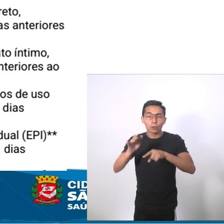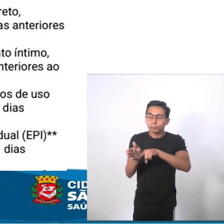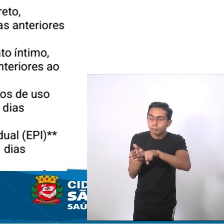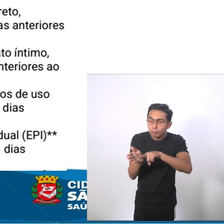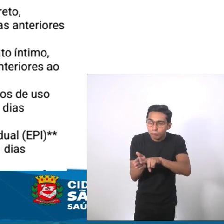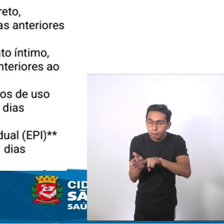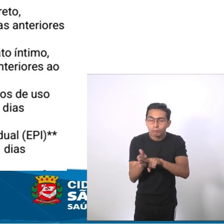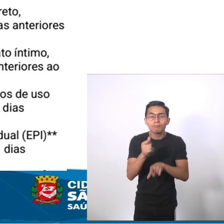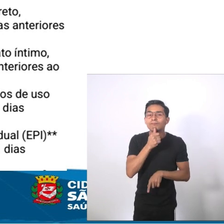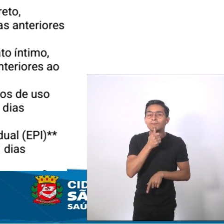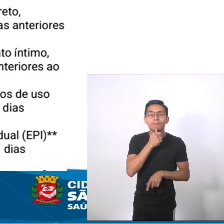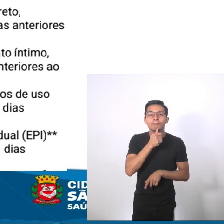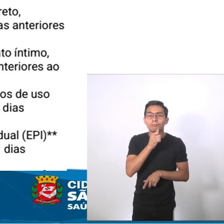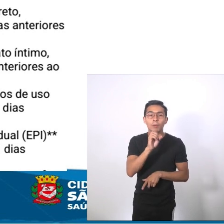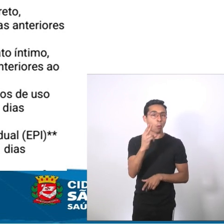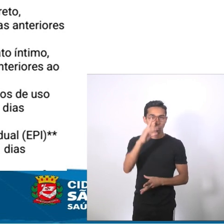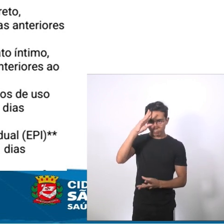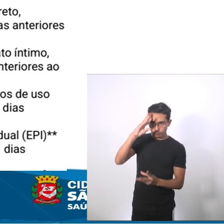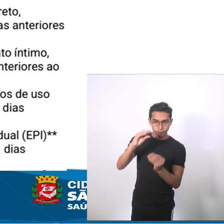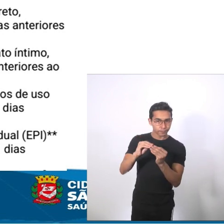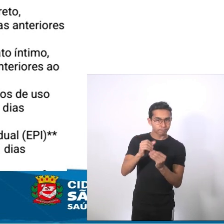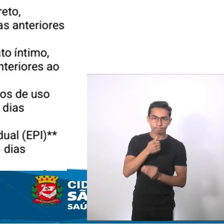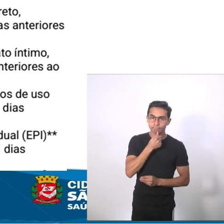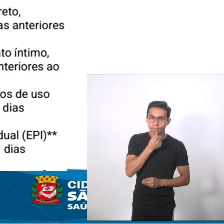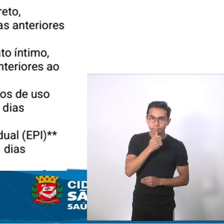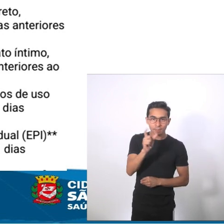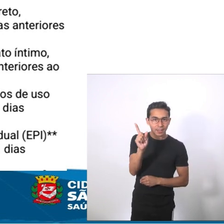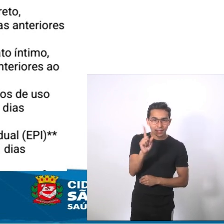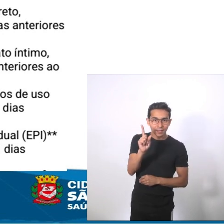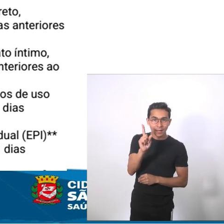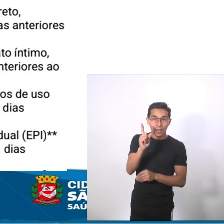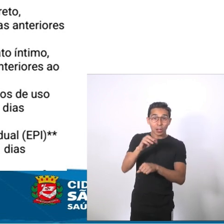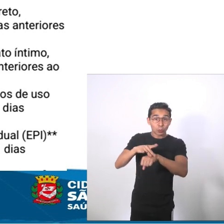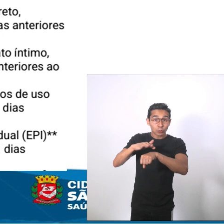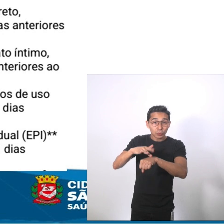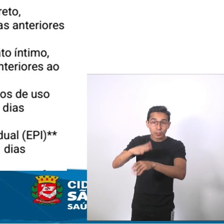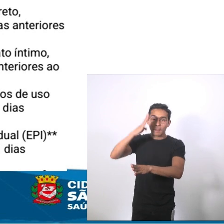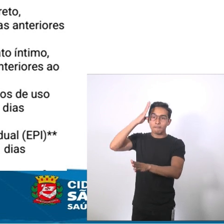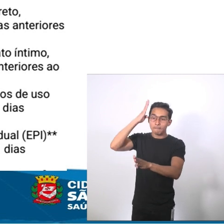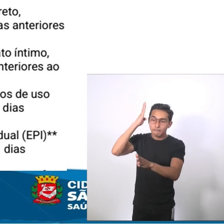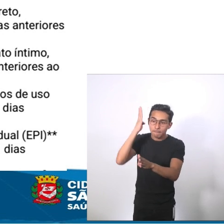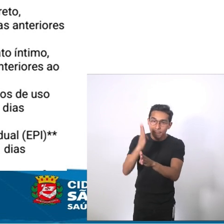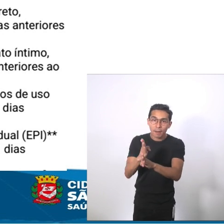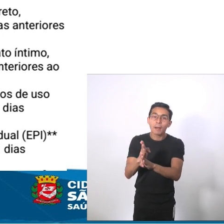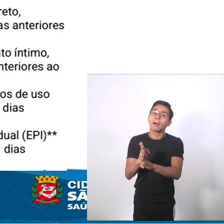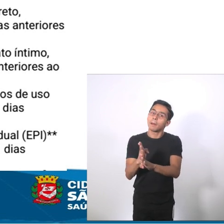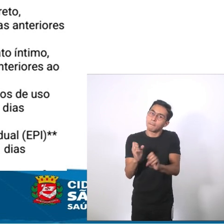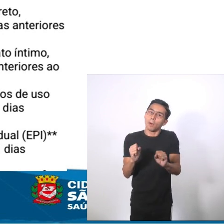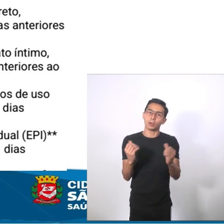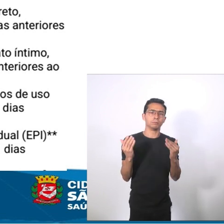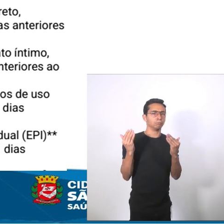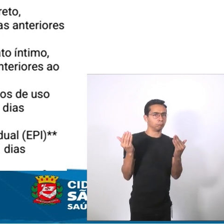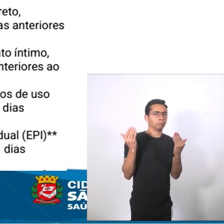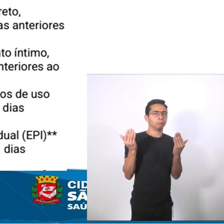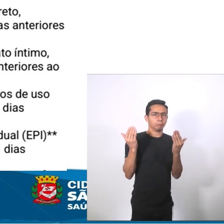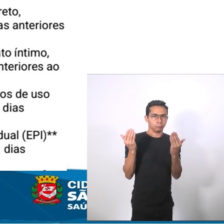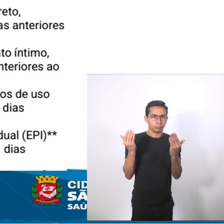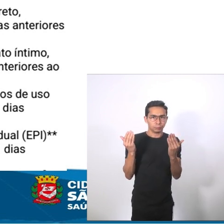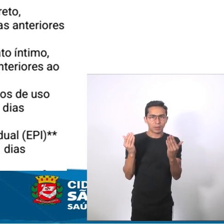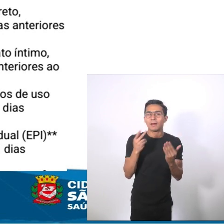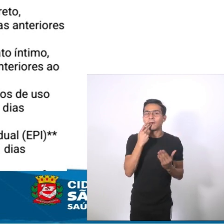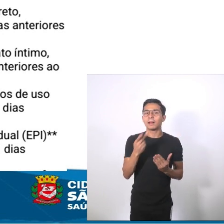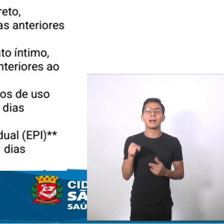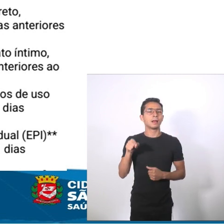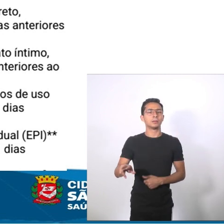foi inconclusiva e cujo diagnóstico de monkeypox não pode ser descartado apenas pela